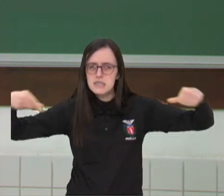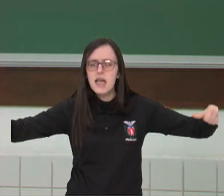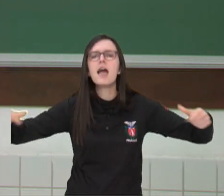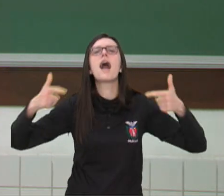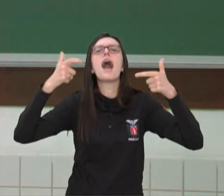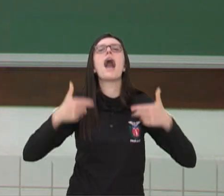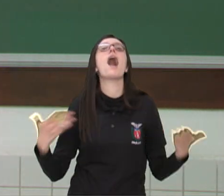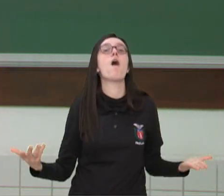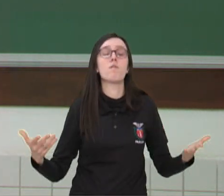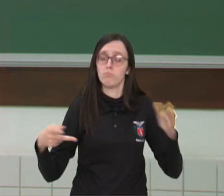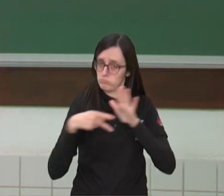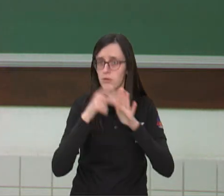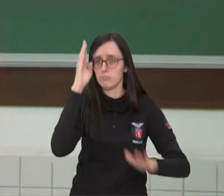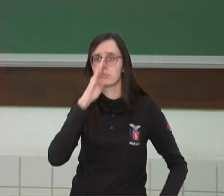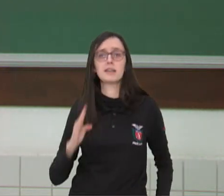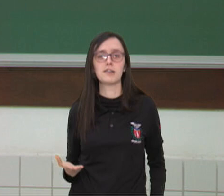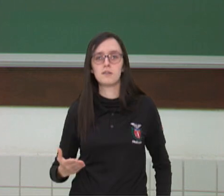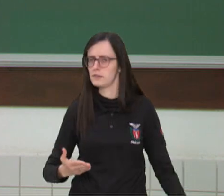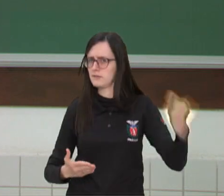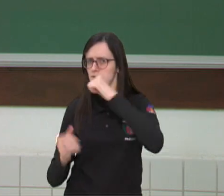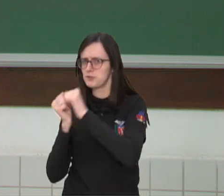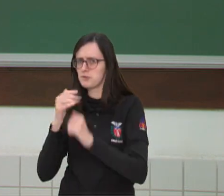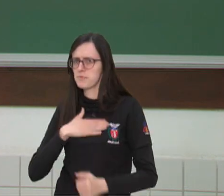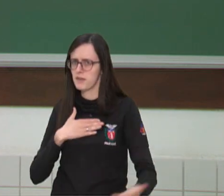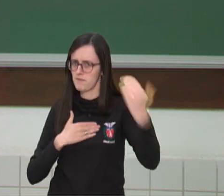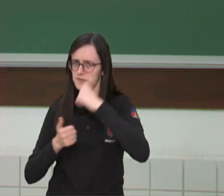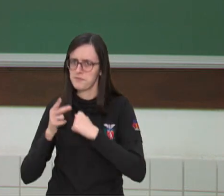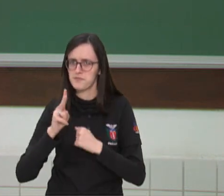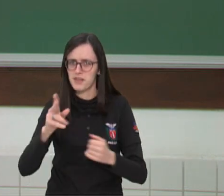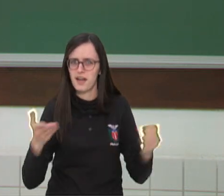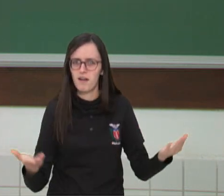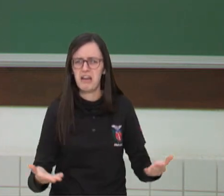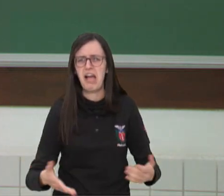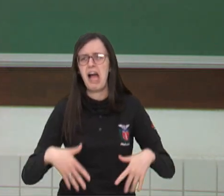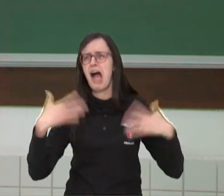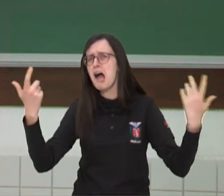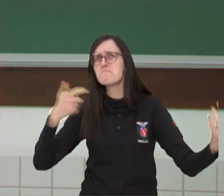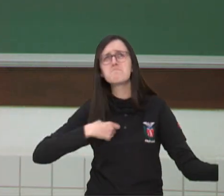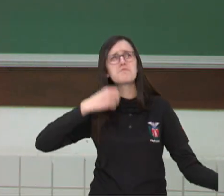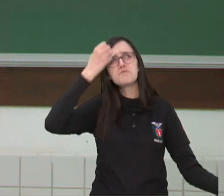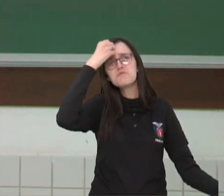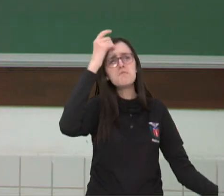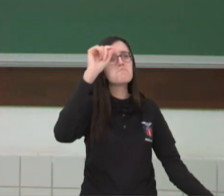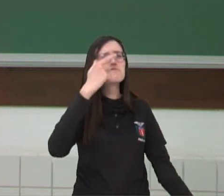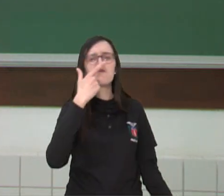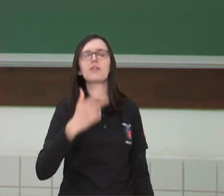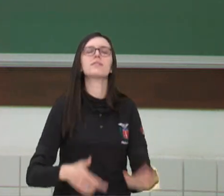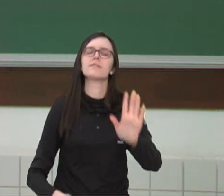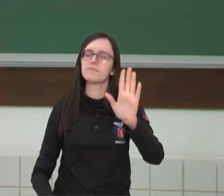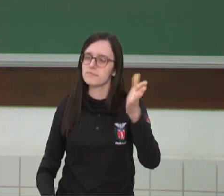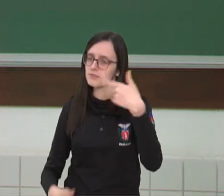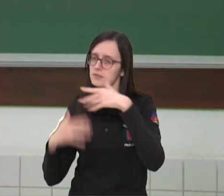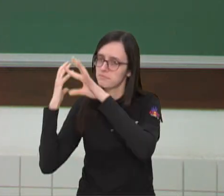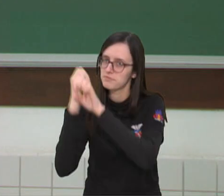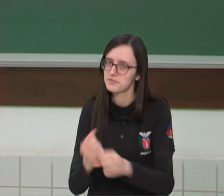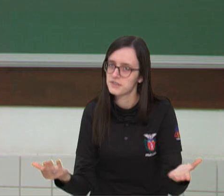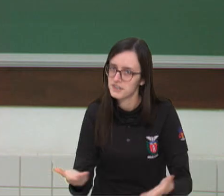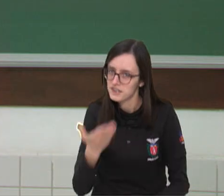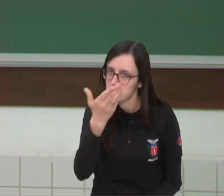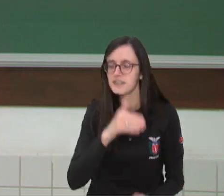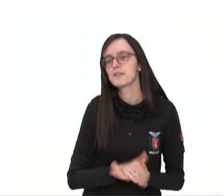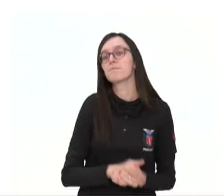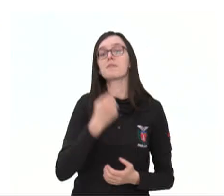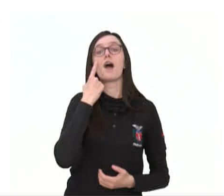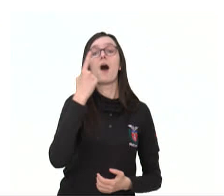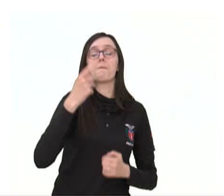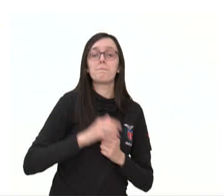territorial do Brasil. Bora comigo? Bora continuar? Ai, mas eu não lembro o que foi falado. Vamos retomar com você. Então